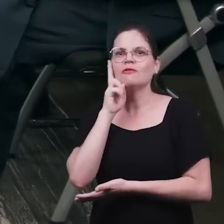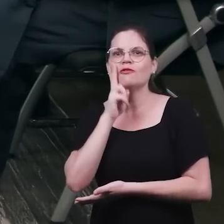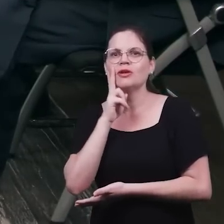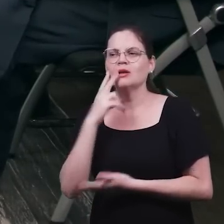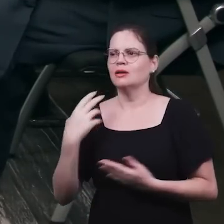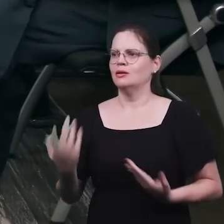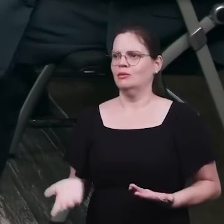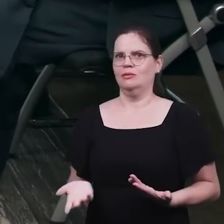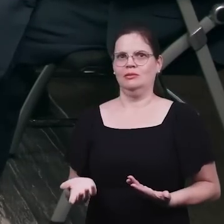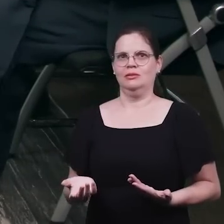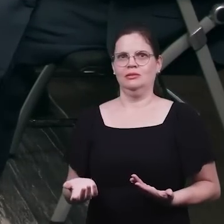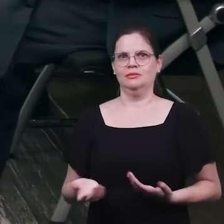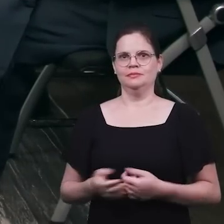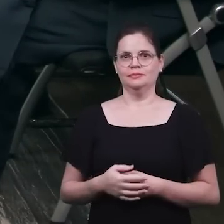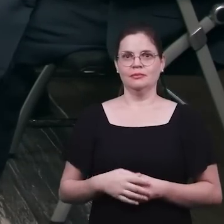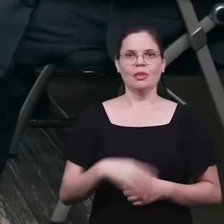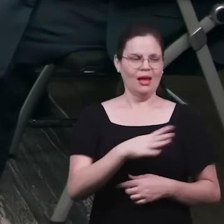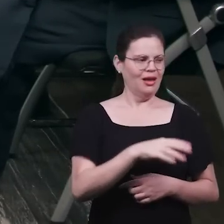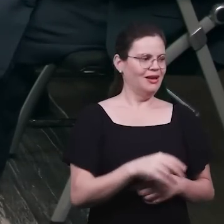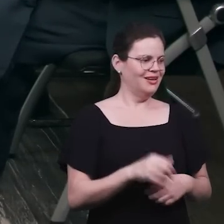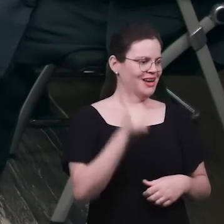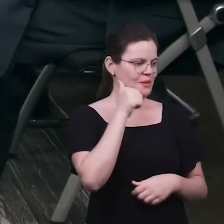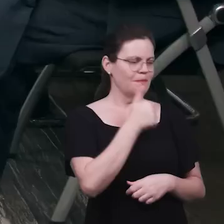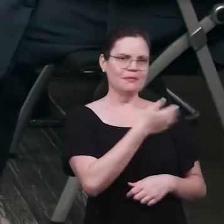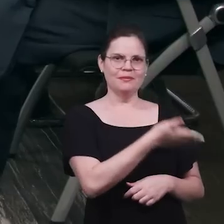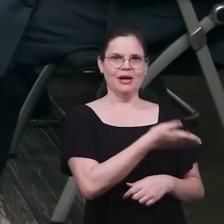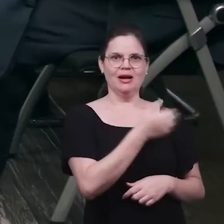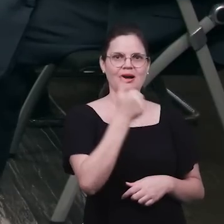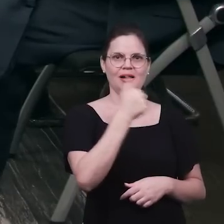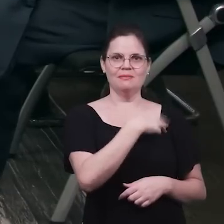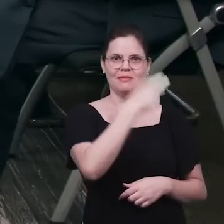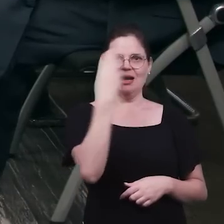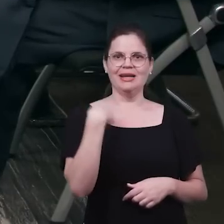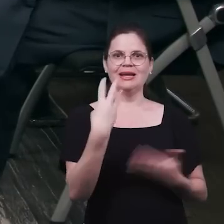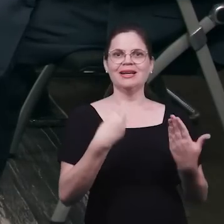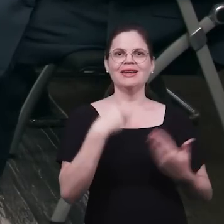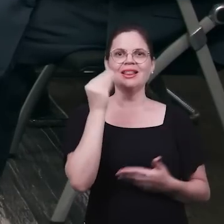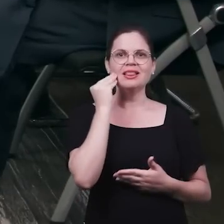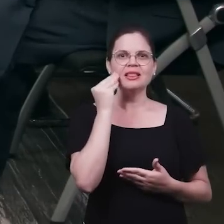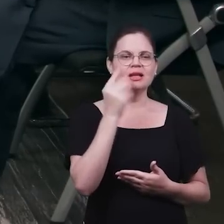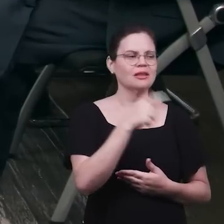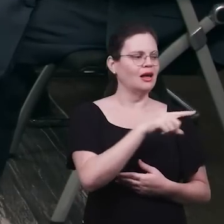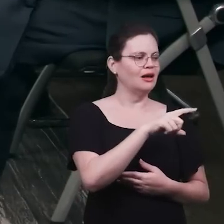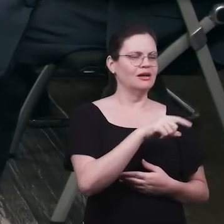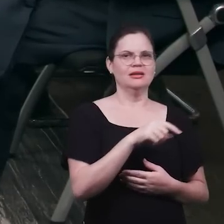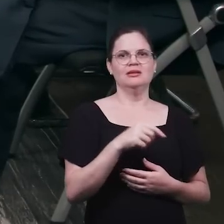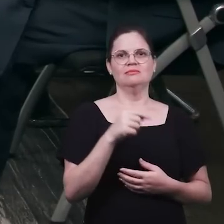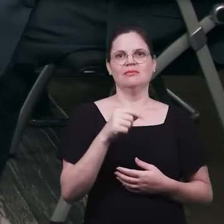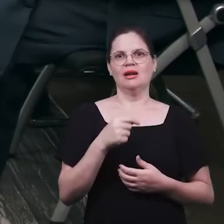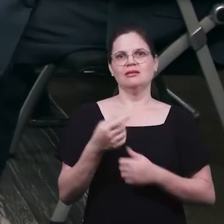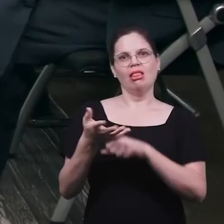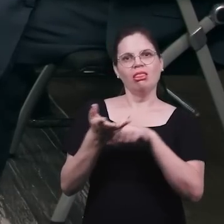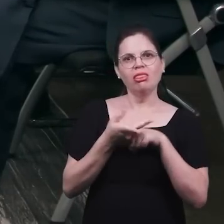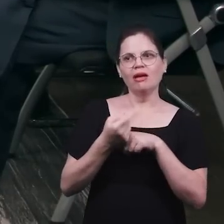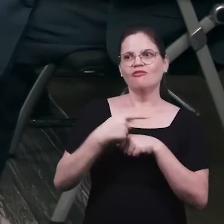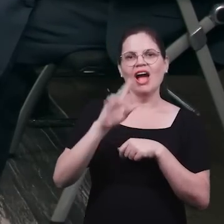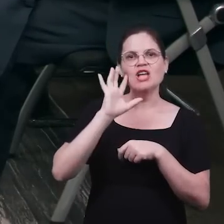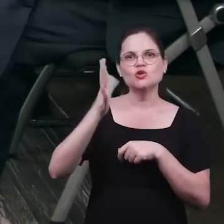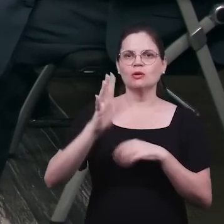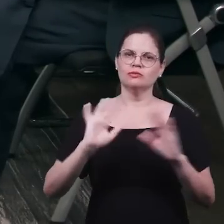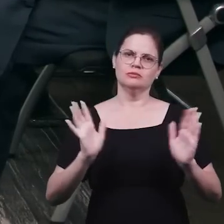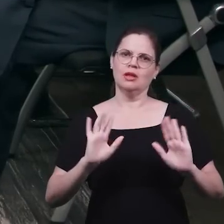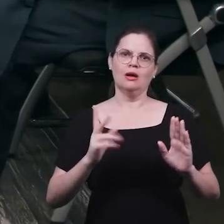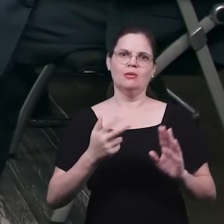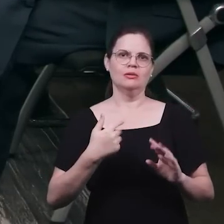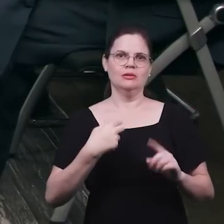Júlio falou. Ela quis ser intermediadora ali, né? Mediadora. Exatamente. E a resposta do senhor foi essa.